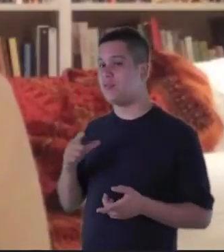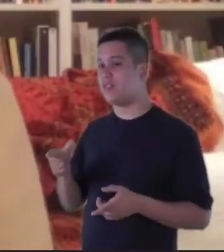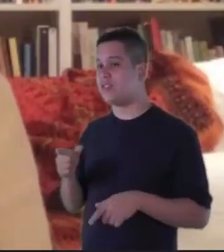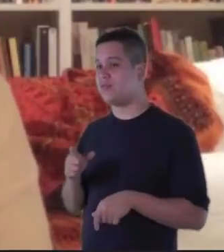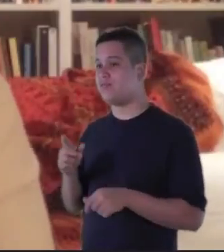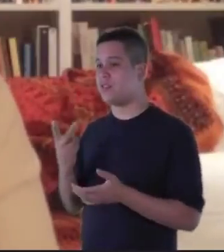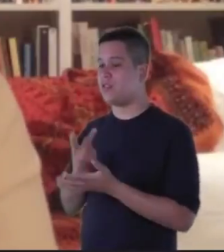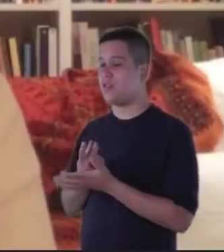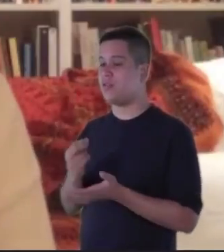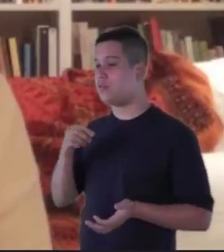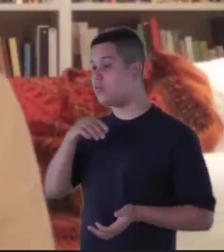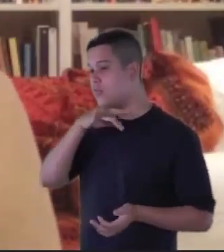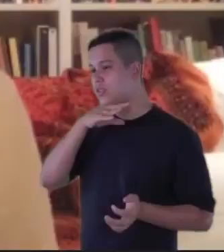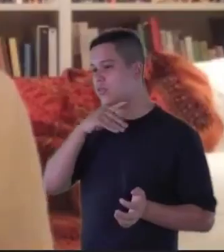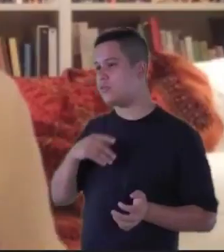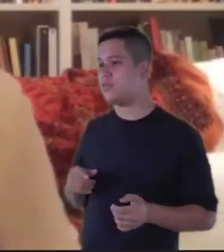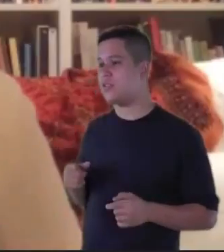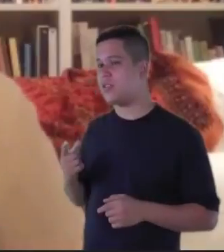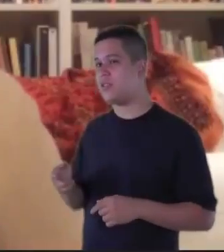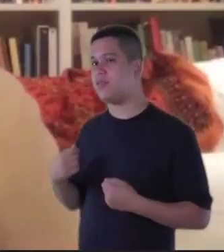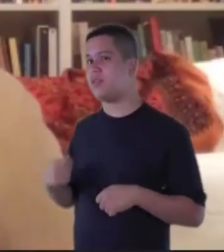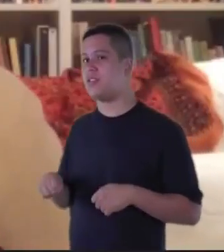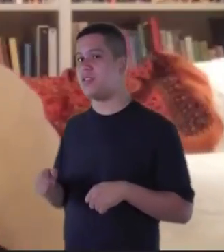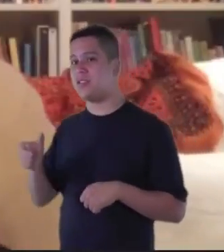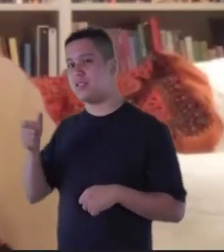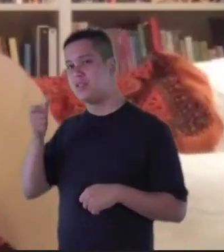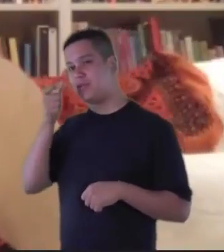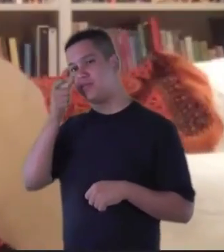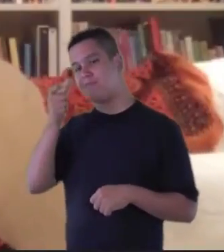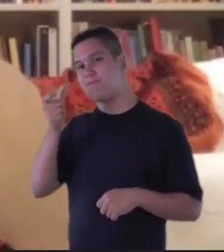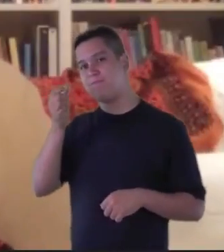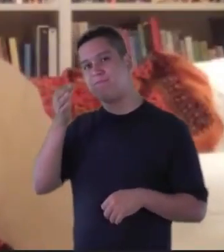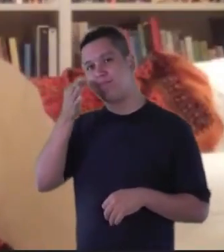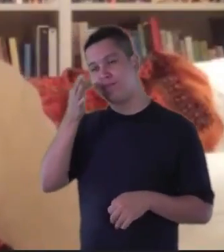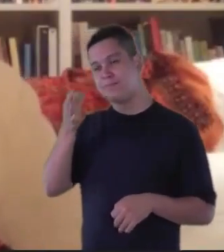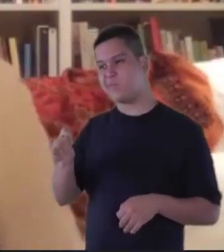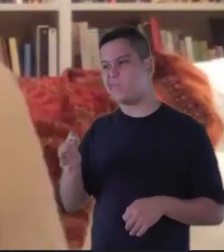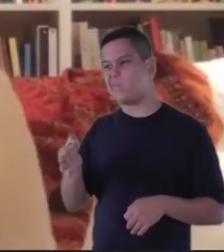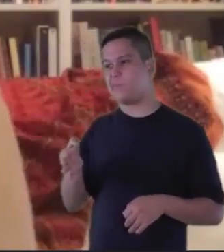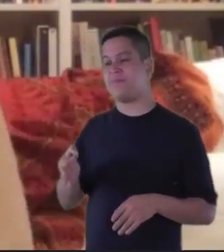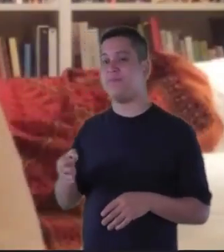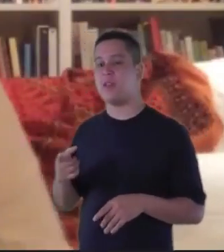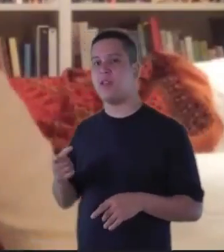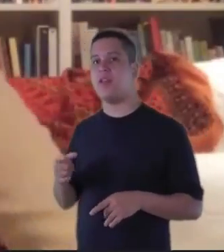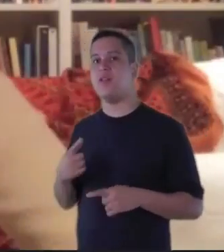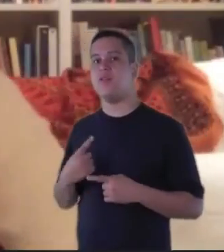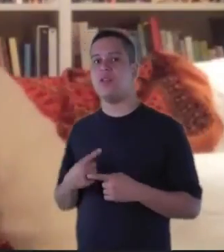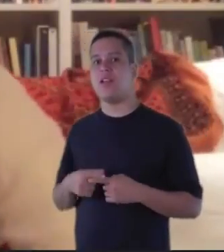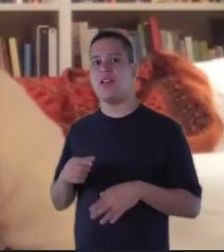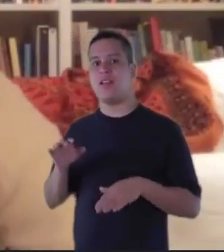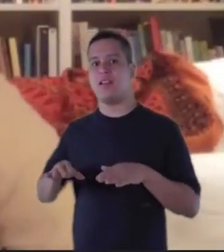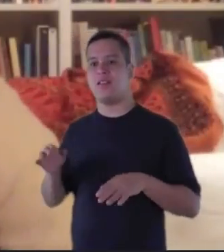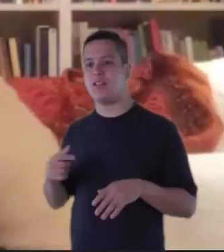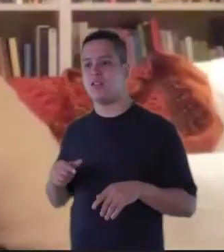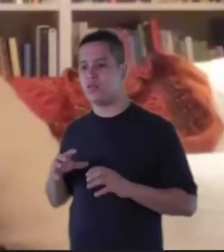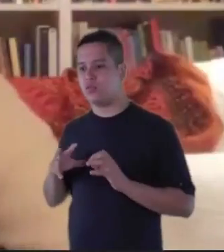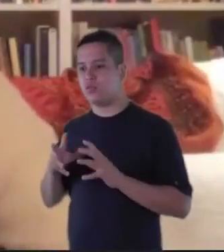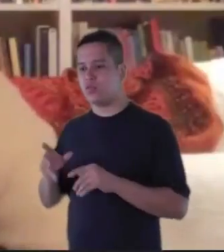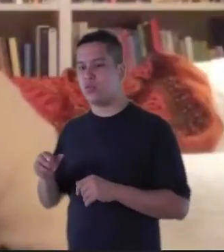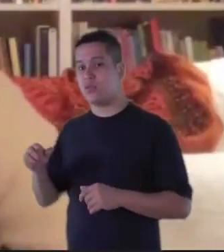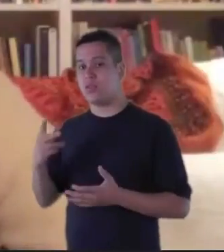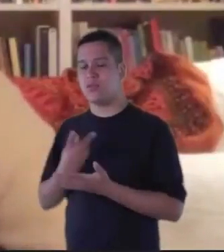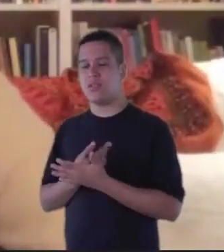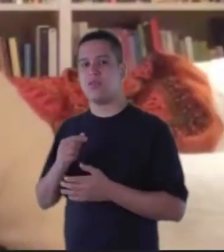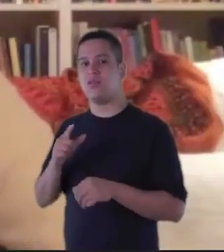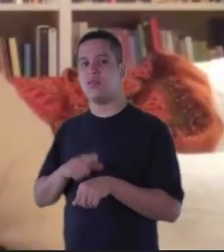eu acho que a gente tem que ficar muito atento, porque a força do fanatismo, eu não me lembro, eu acho que eu li,